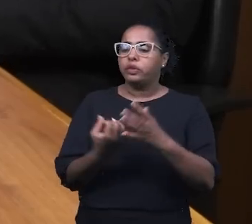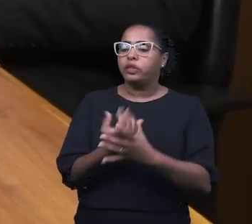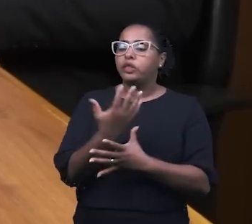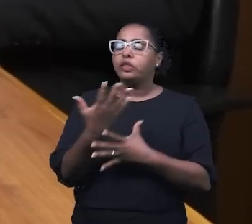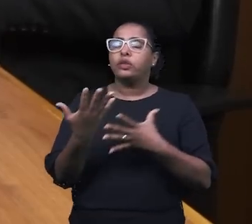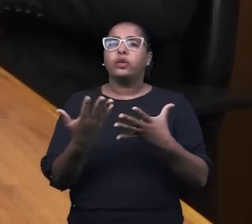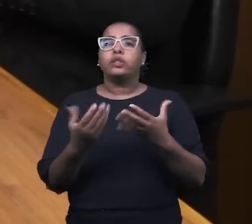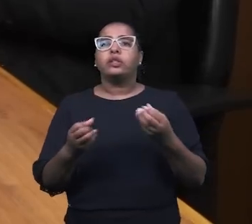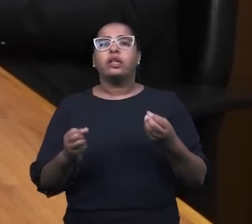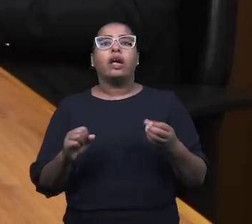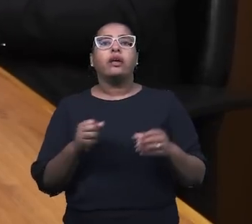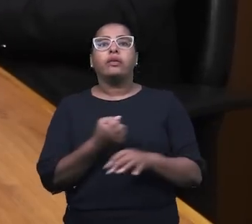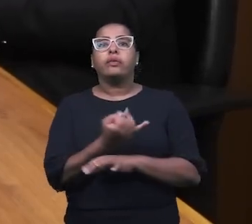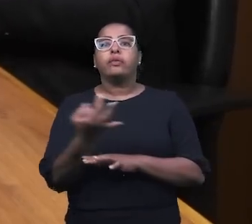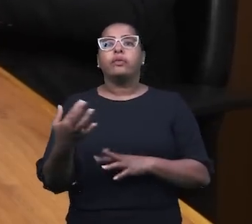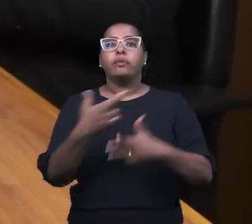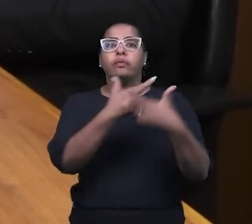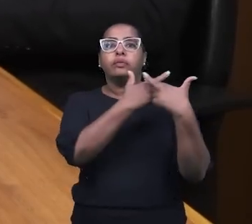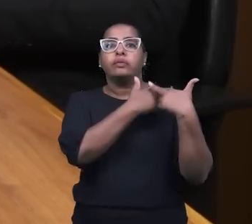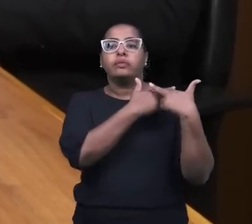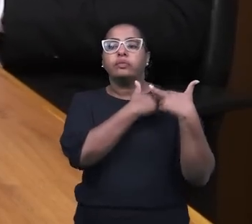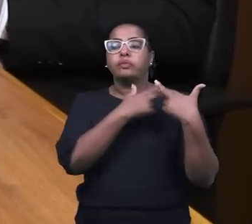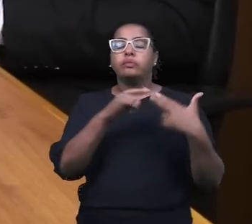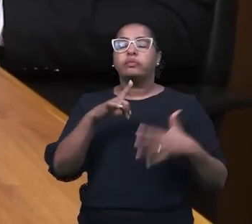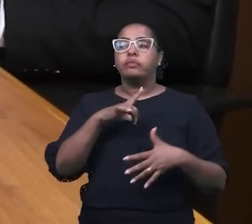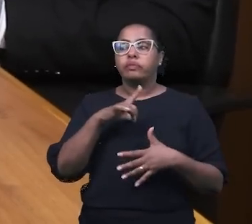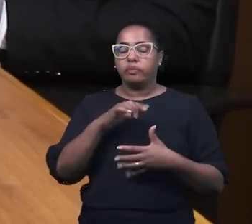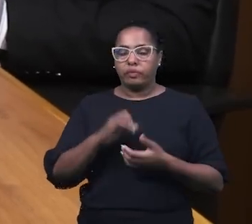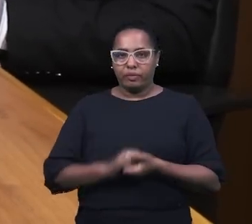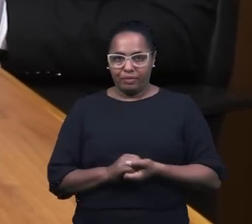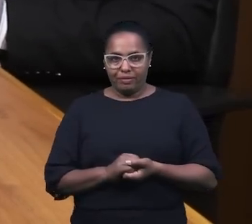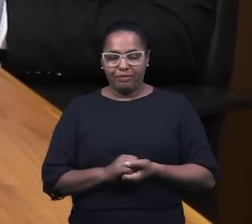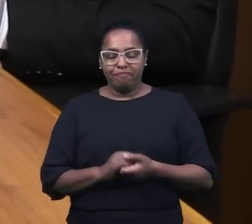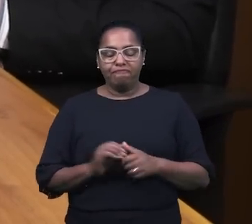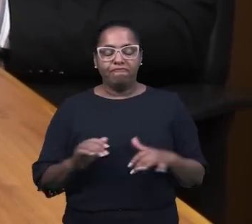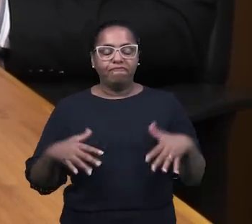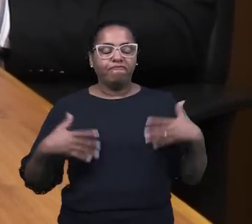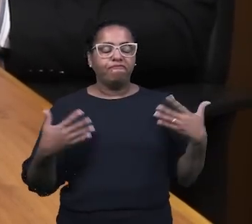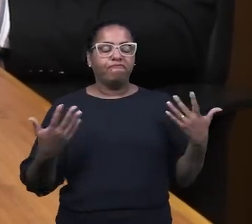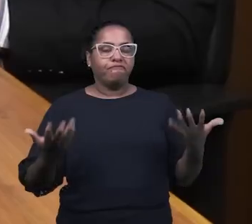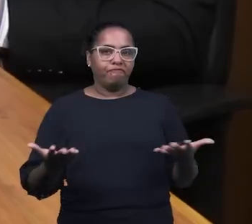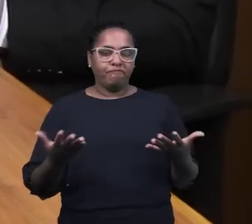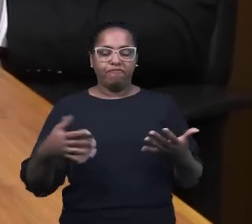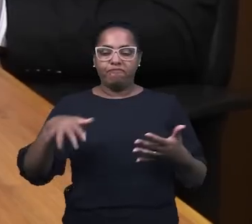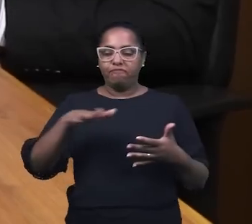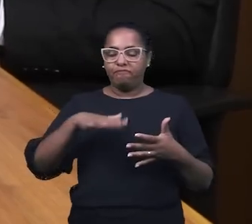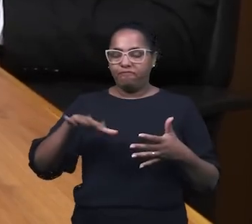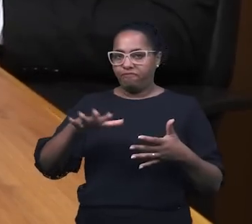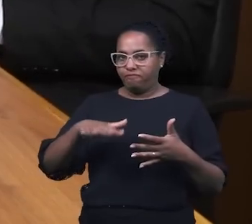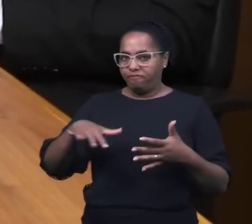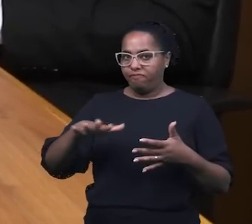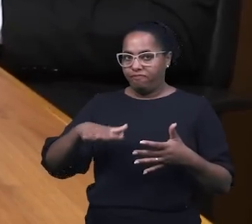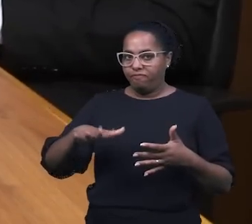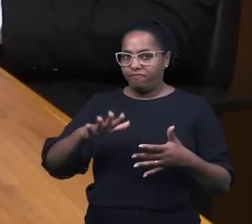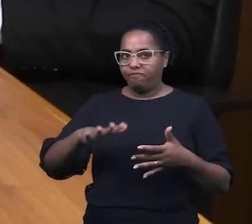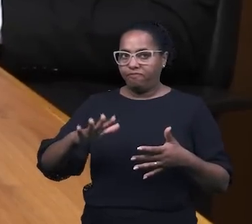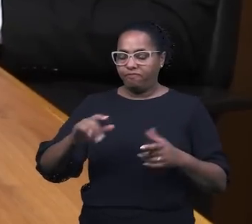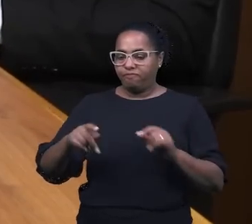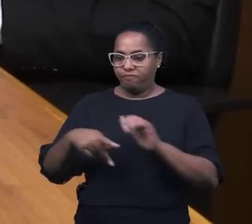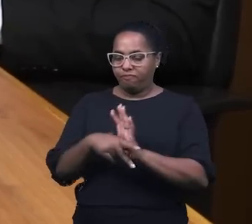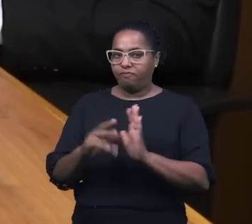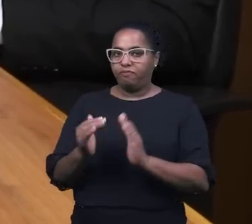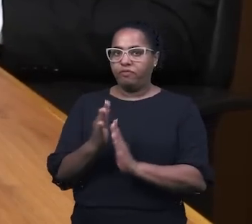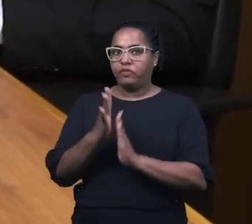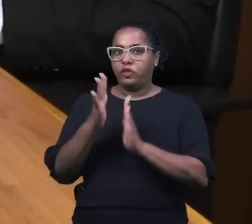acontece, quais são as responsabilidades que esse departamento tem? Bem, o departamento de louvor,